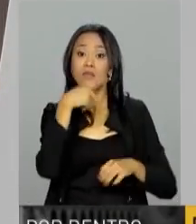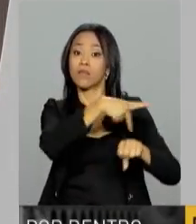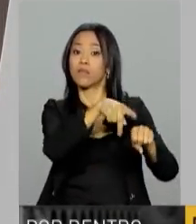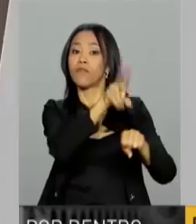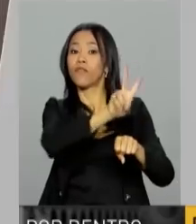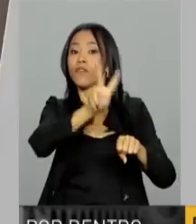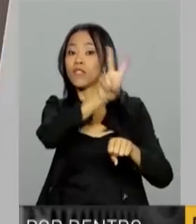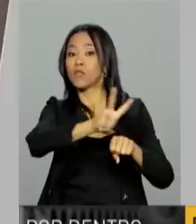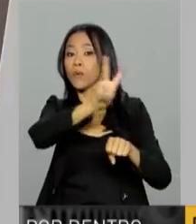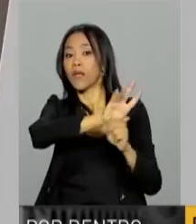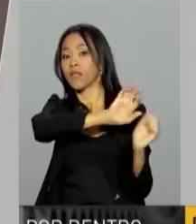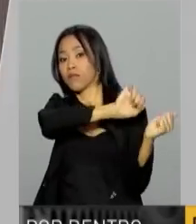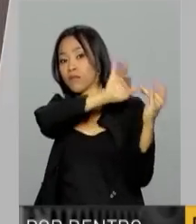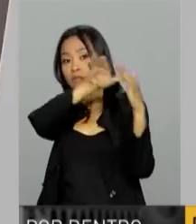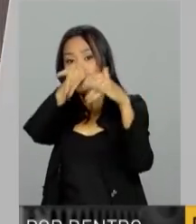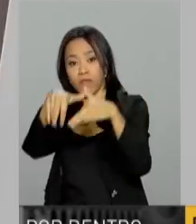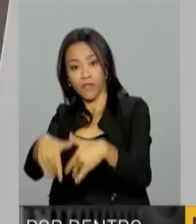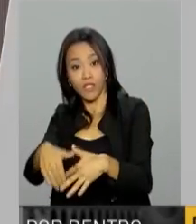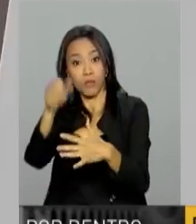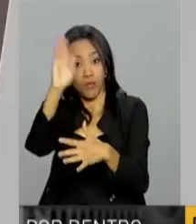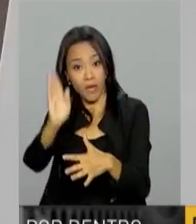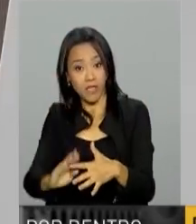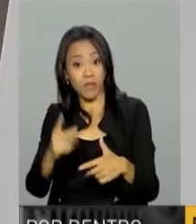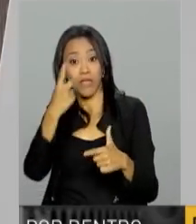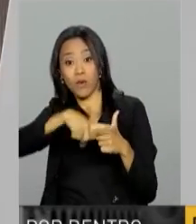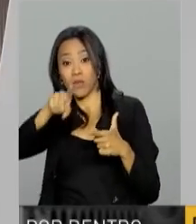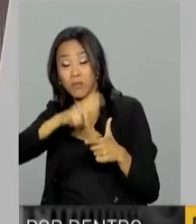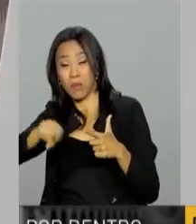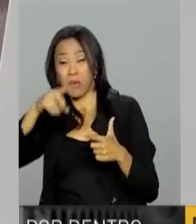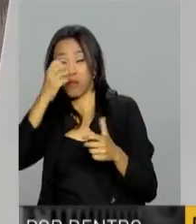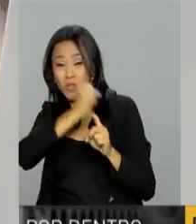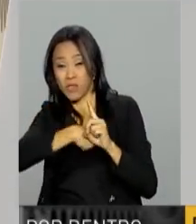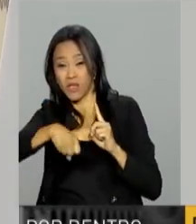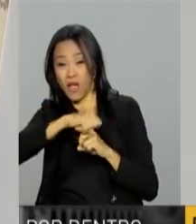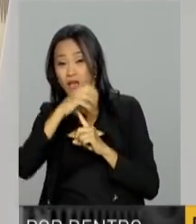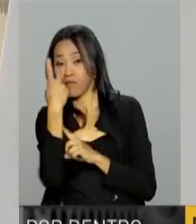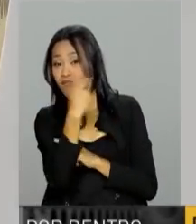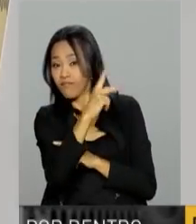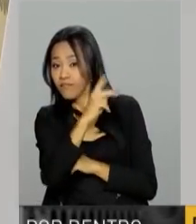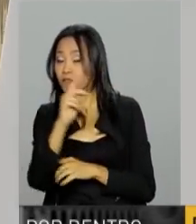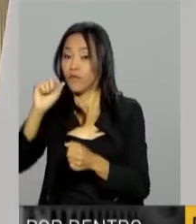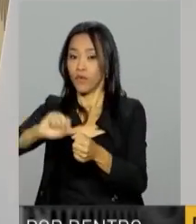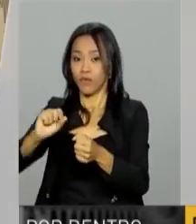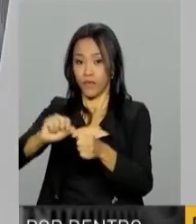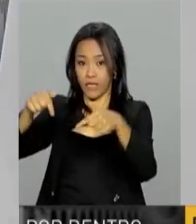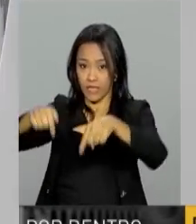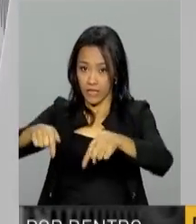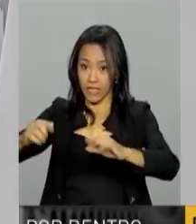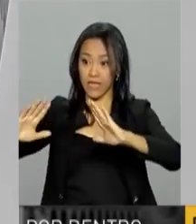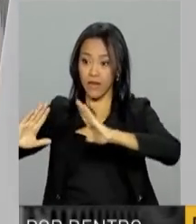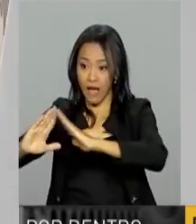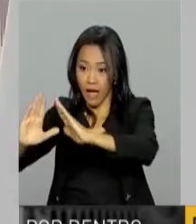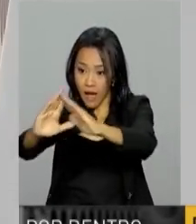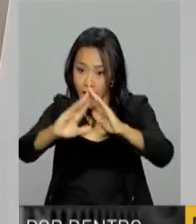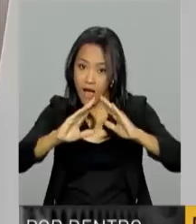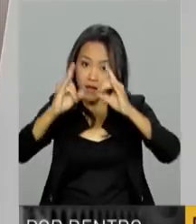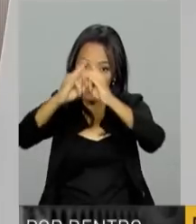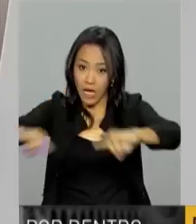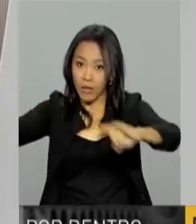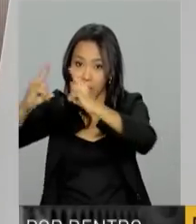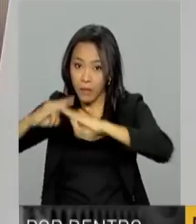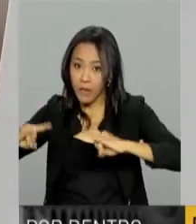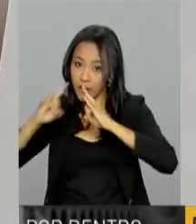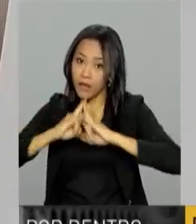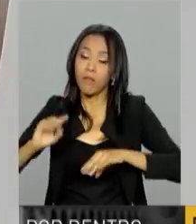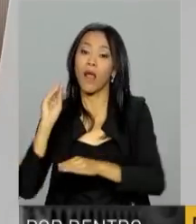dos problemas econômicos e sociais enfrentados em seu país abrigos foram criados aqui mora para acolher boa parte desses imigrantes mas